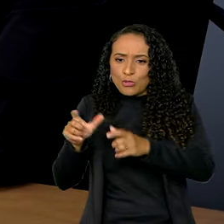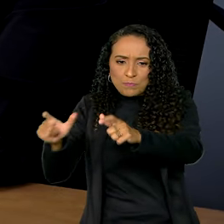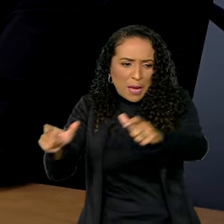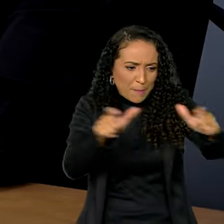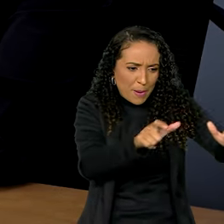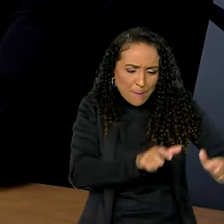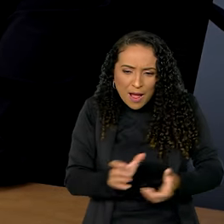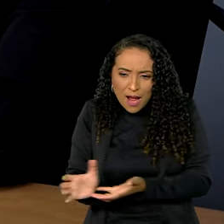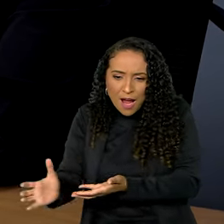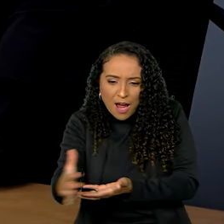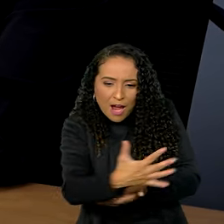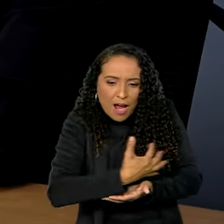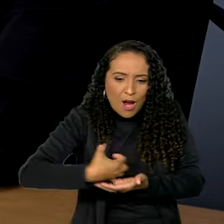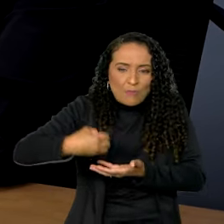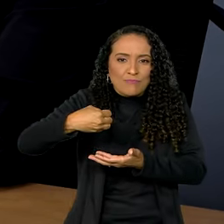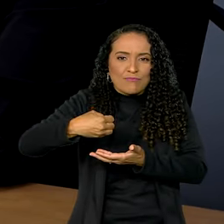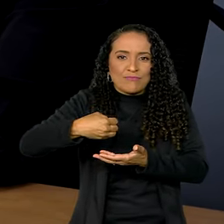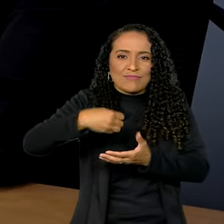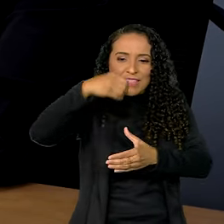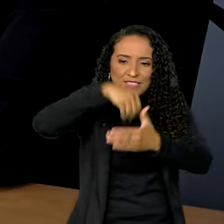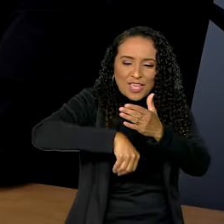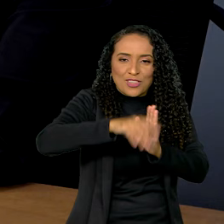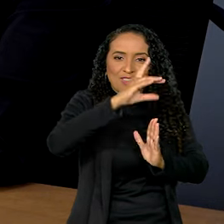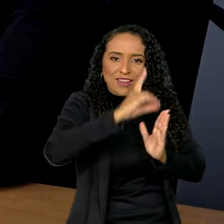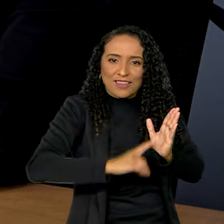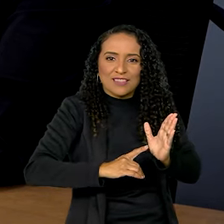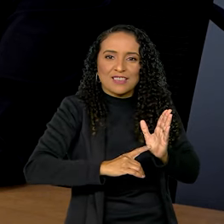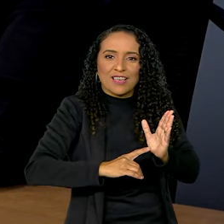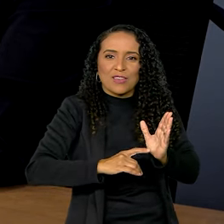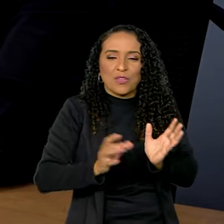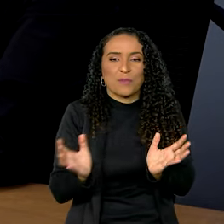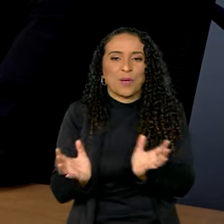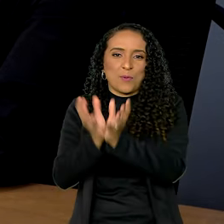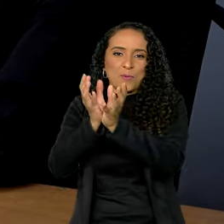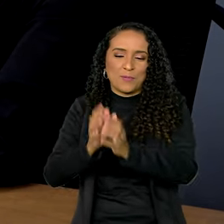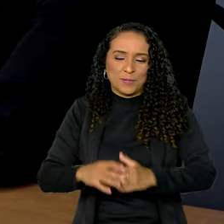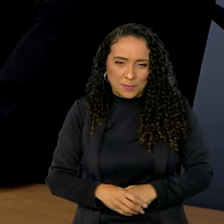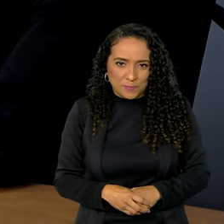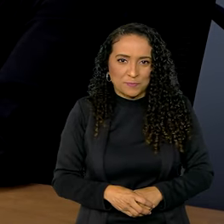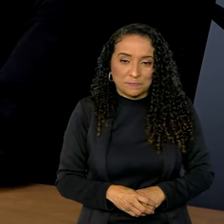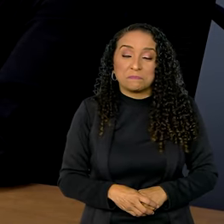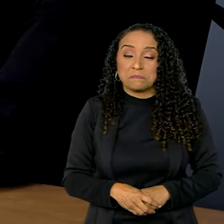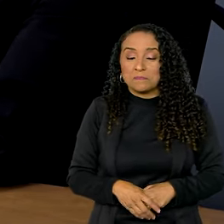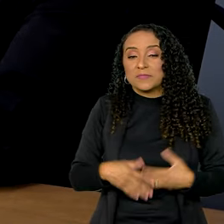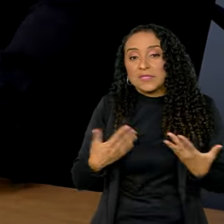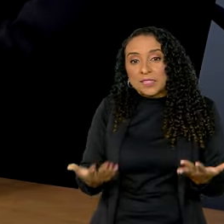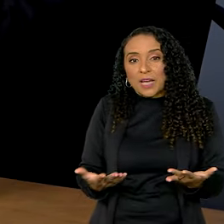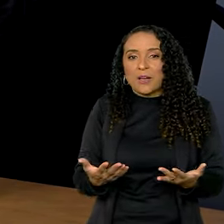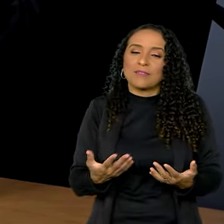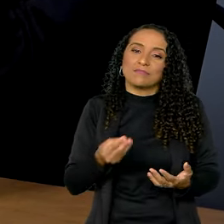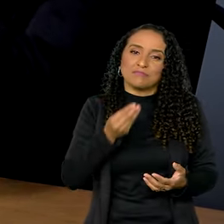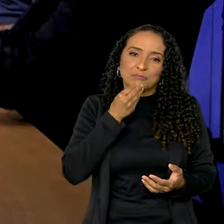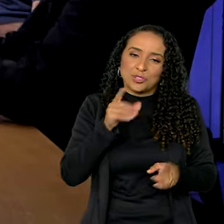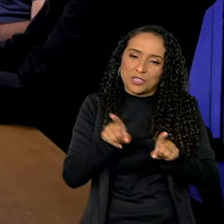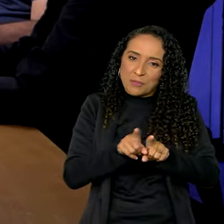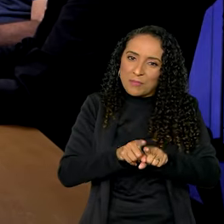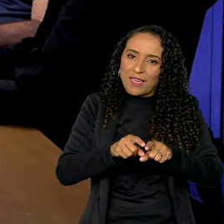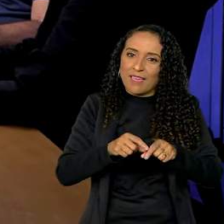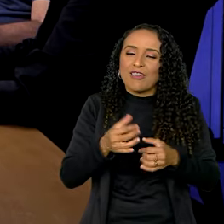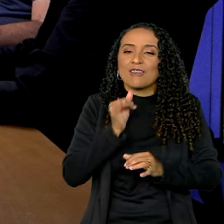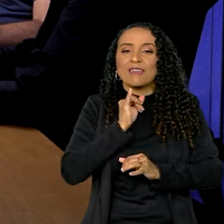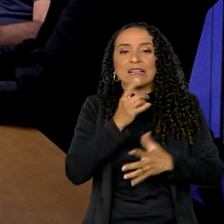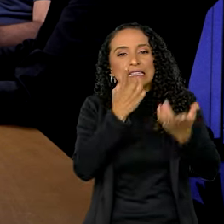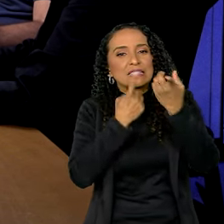esses resultados estejam ali na declaração paraa cúpula Professor bom não podia deixar de